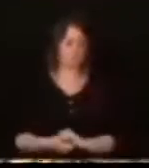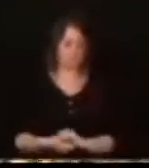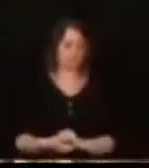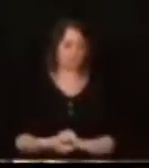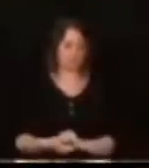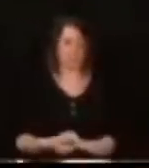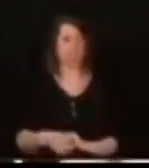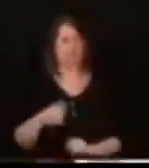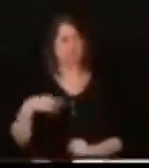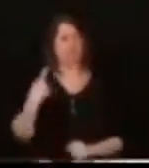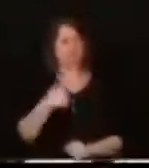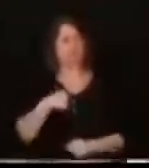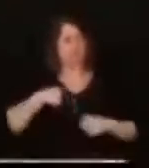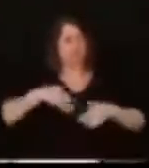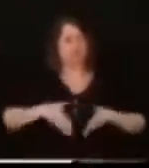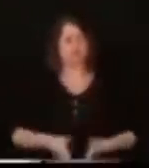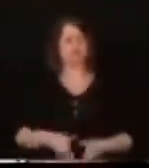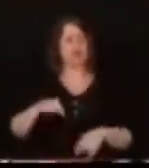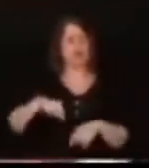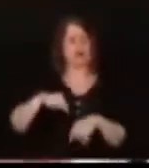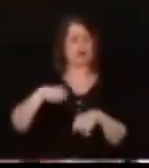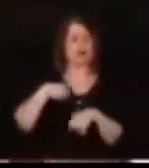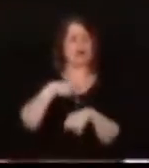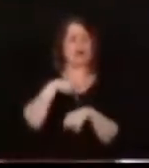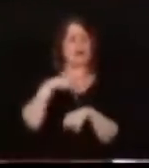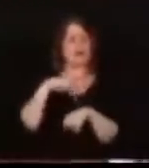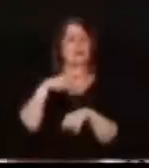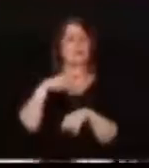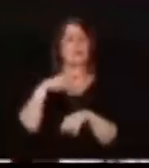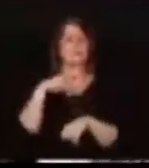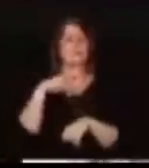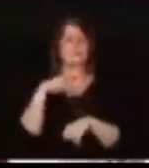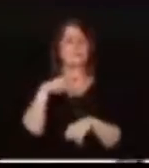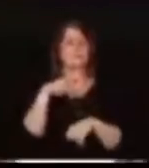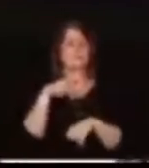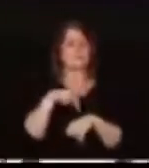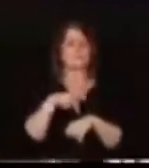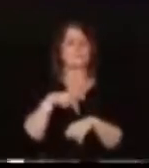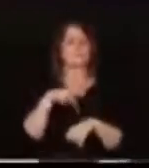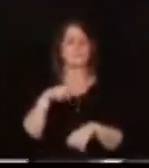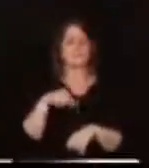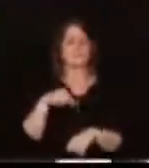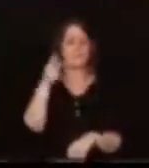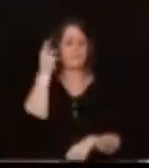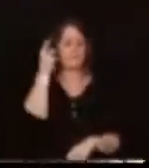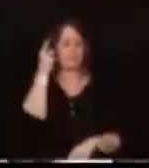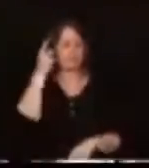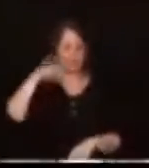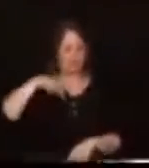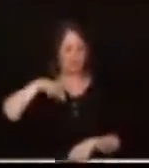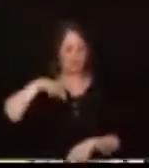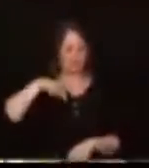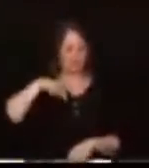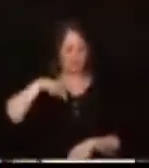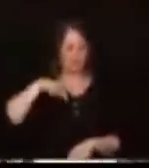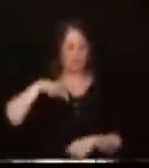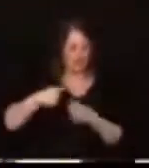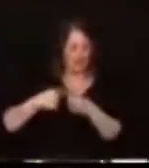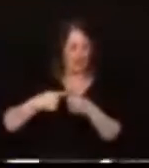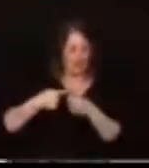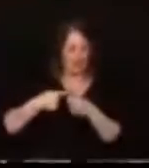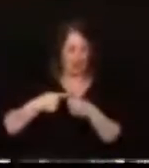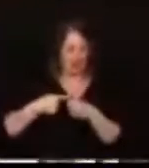Sou paulista, criado aqui no Vale do Ribeira, uma pequena cidade que tem